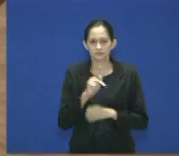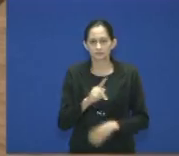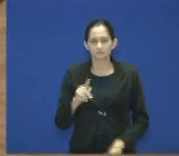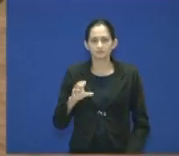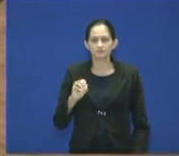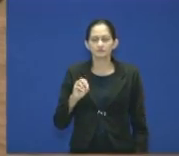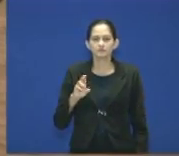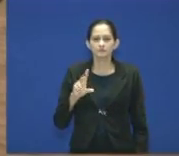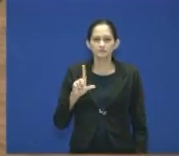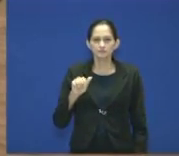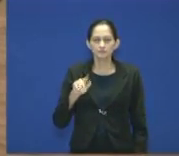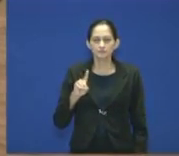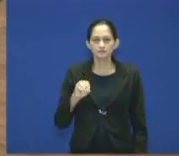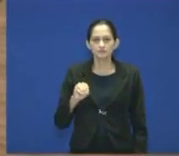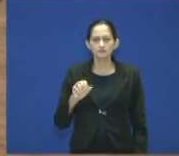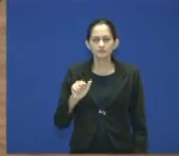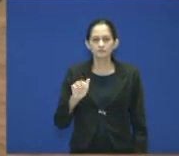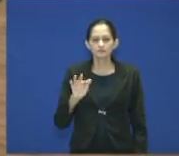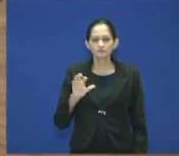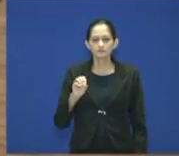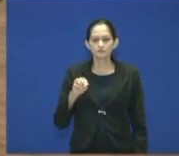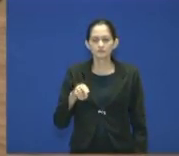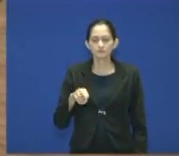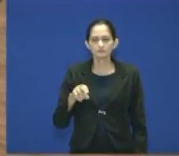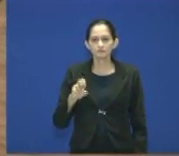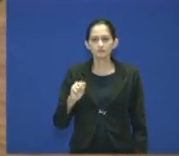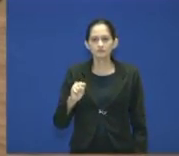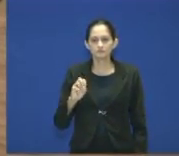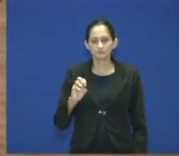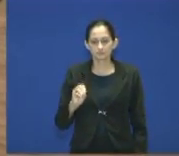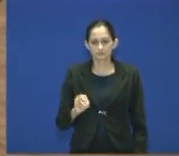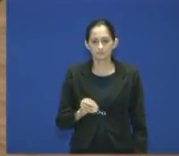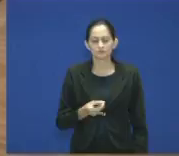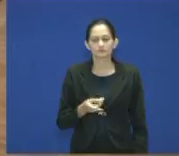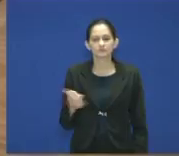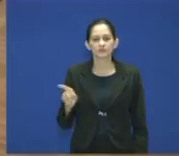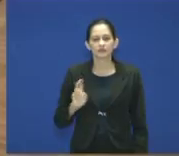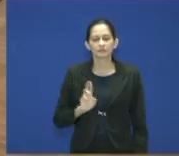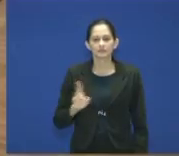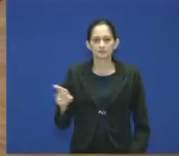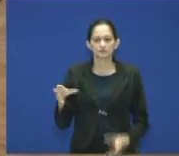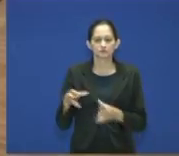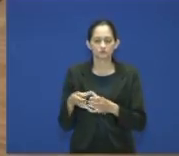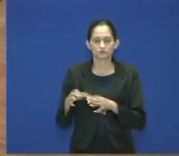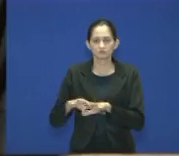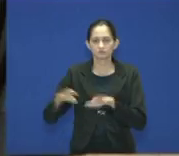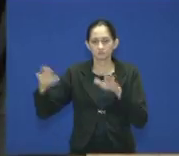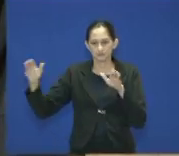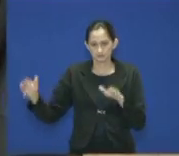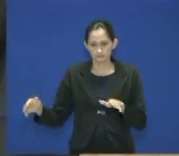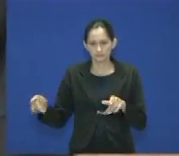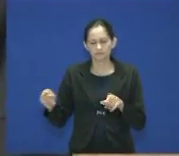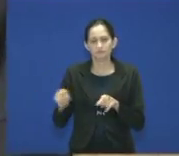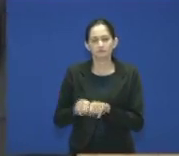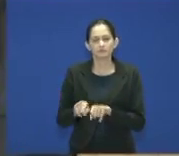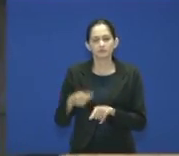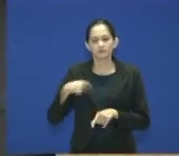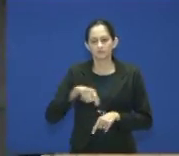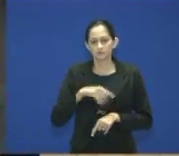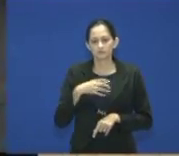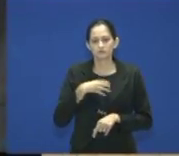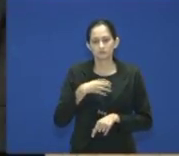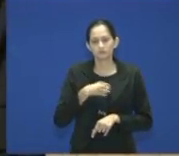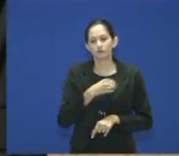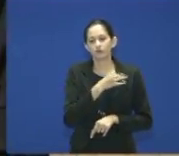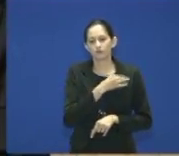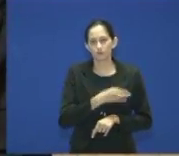professor Orlando Afonso do Amaral, que preside a mesa diretiva desta cerimônia e muito nos honra e nos